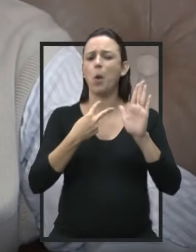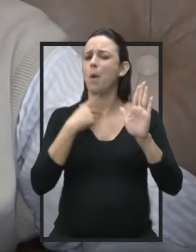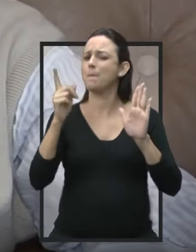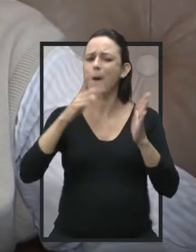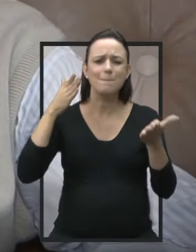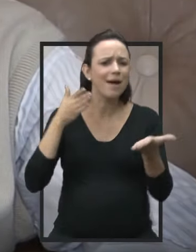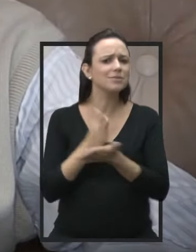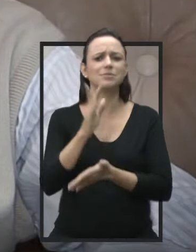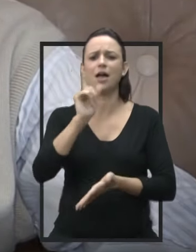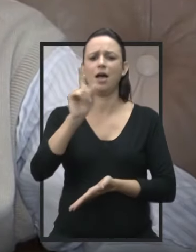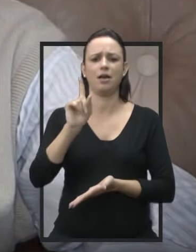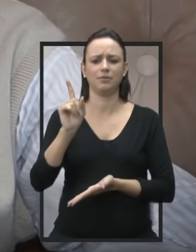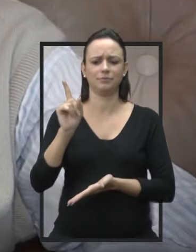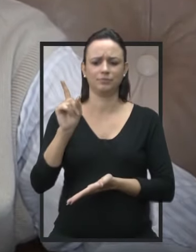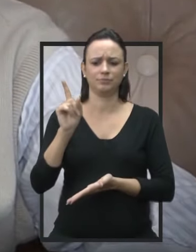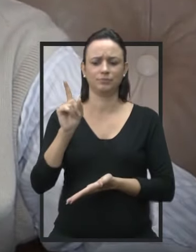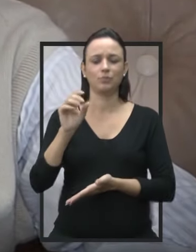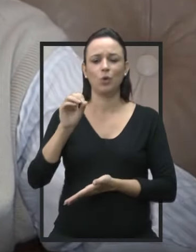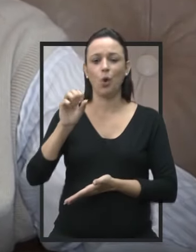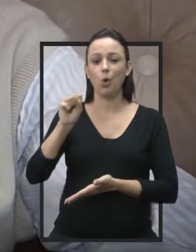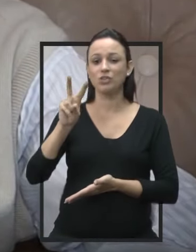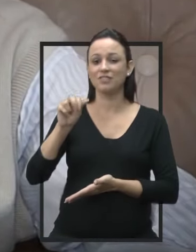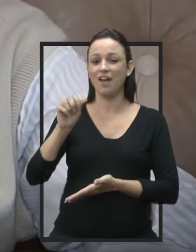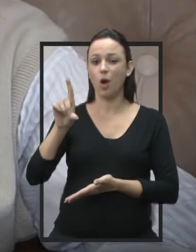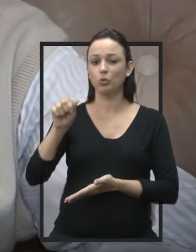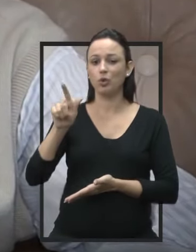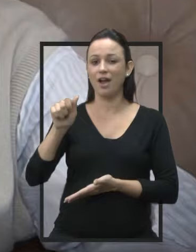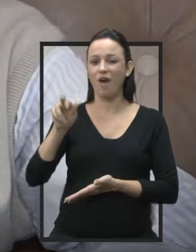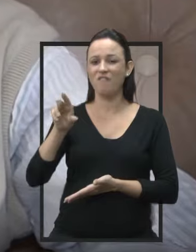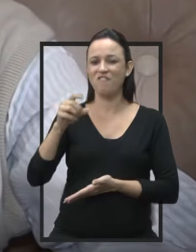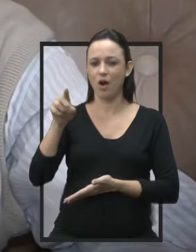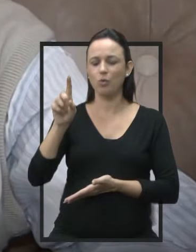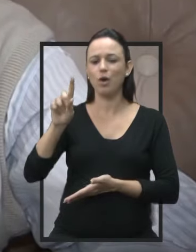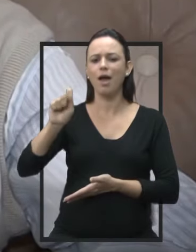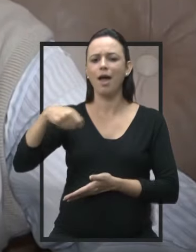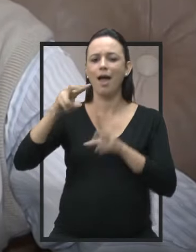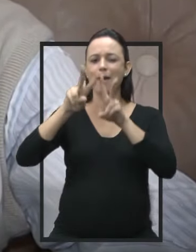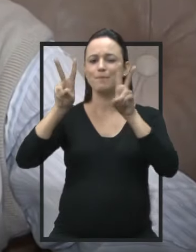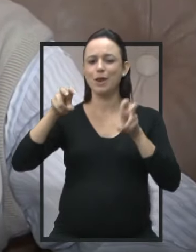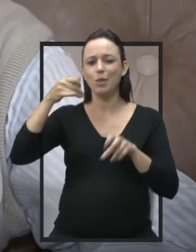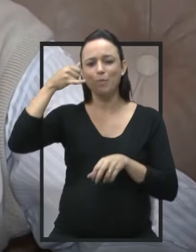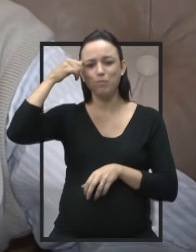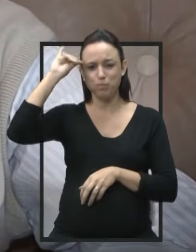pode passar. Oswaldo Galvão tinha um apelido de boi.